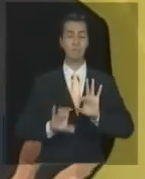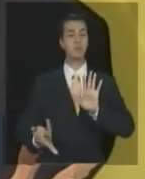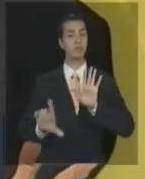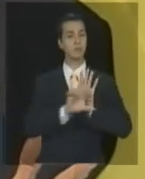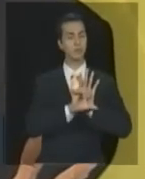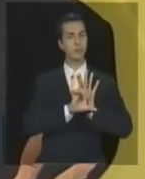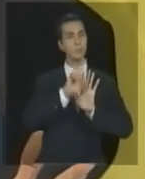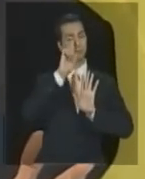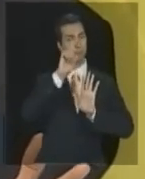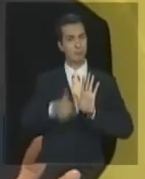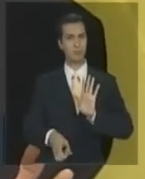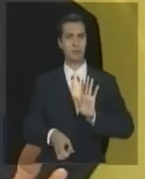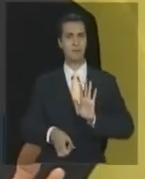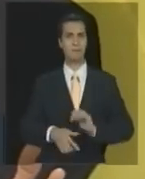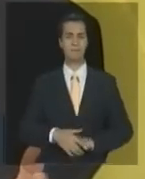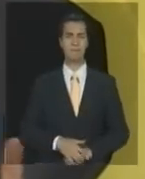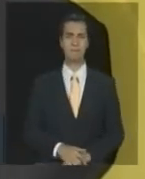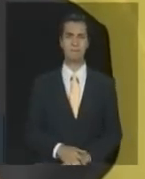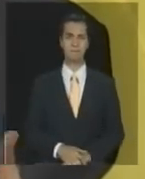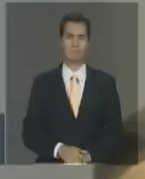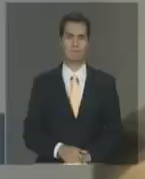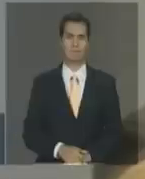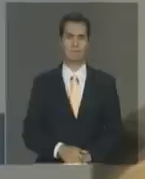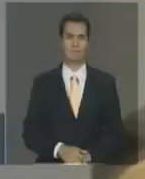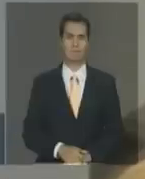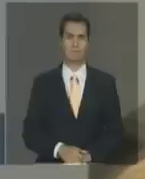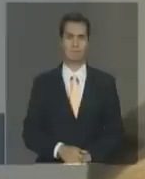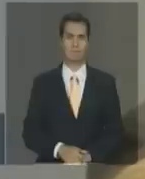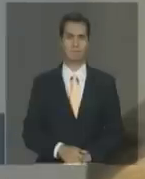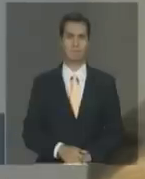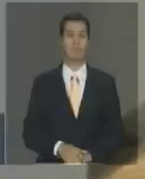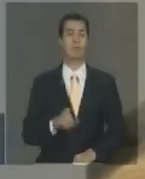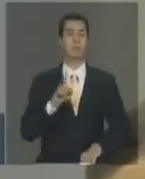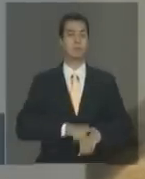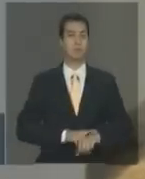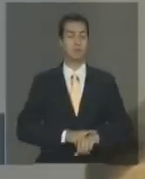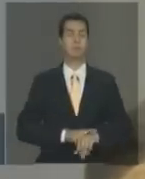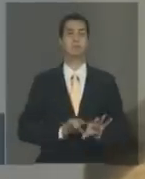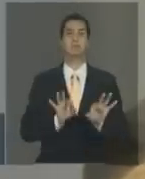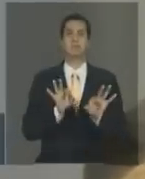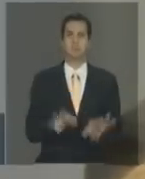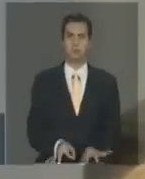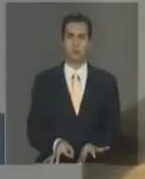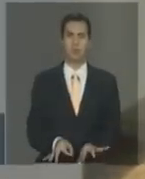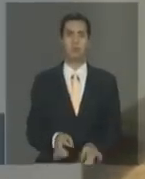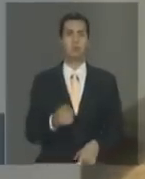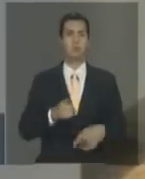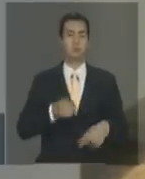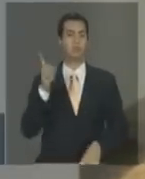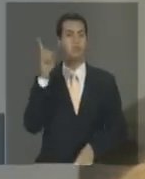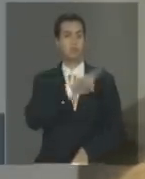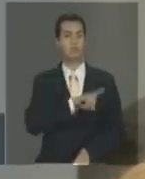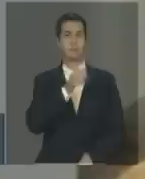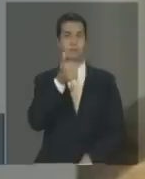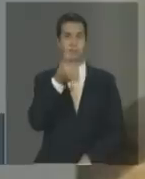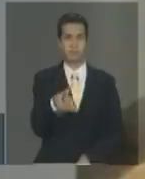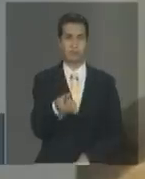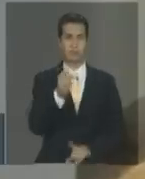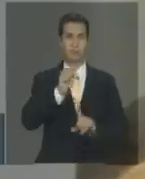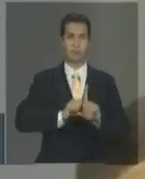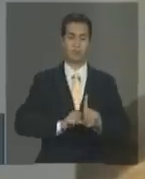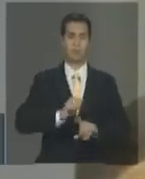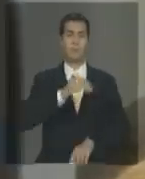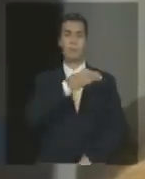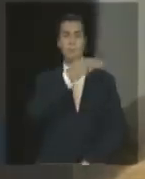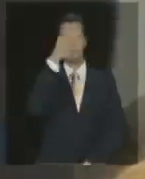manda. Se você me perguntar, esse tempo é suficiente para que no dia 16 de maio tudo